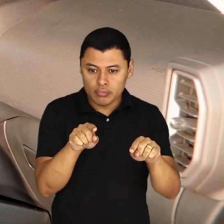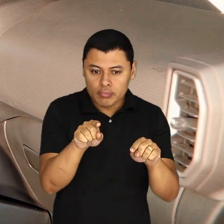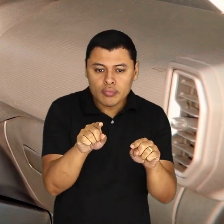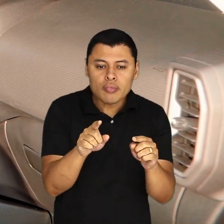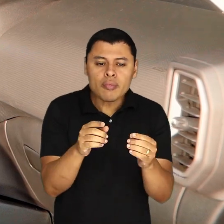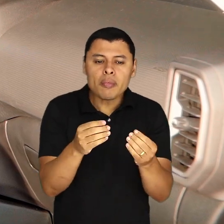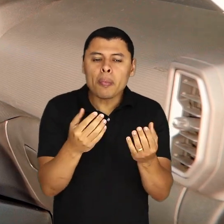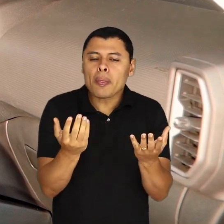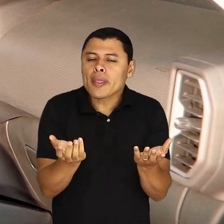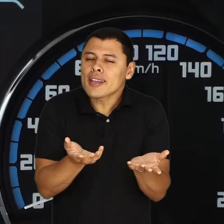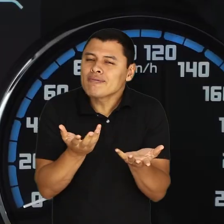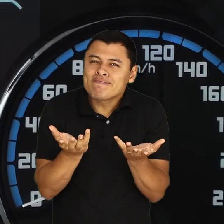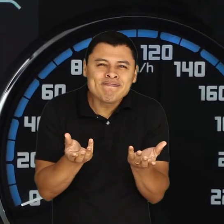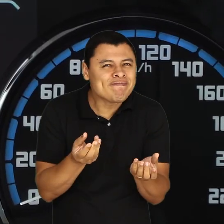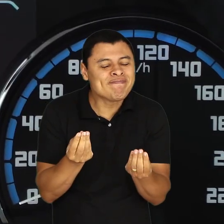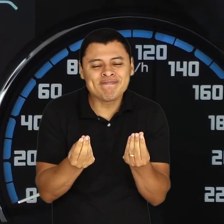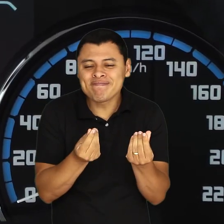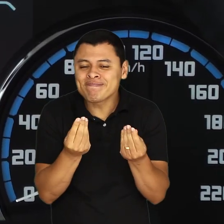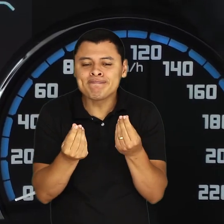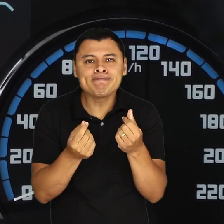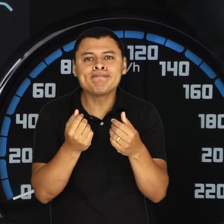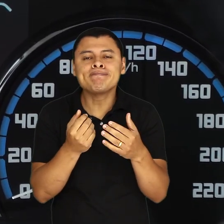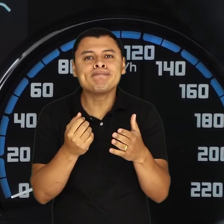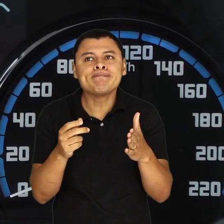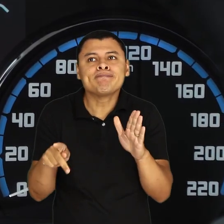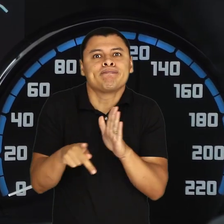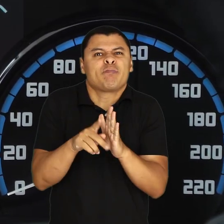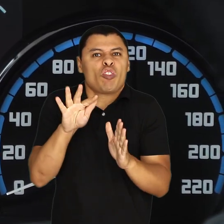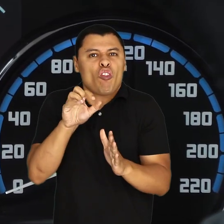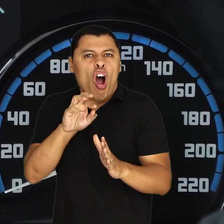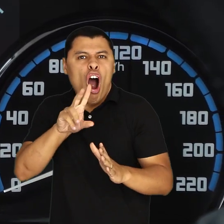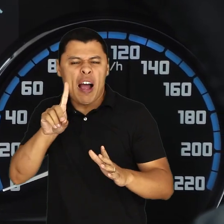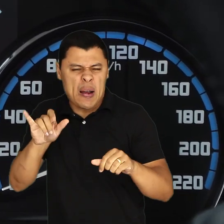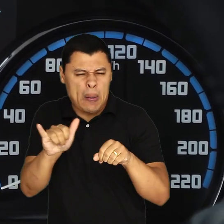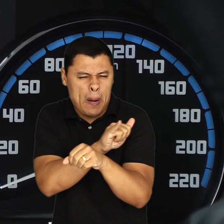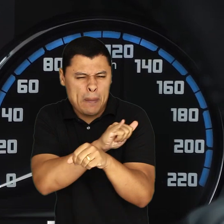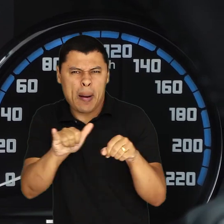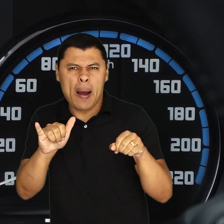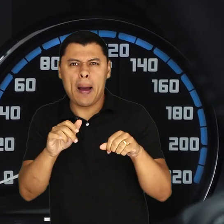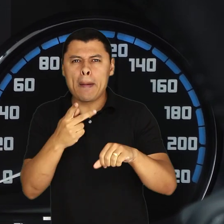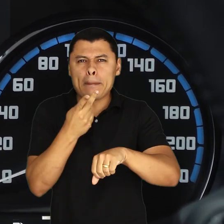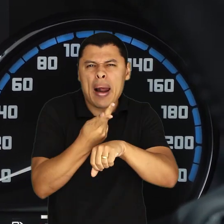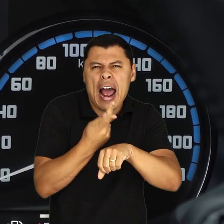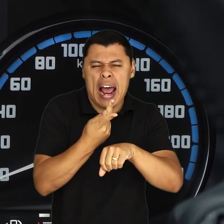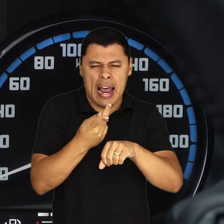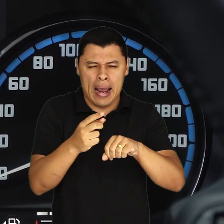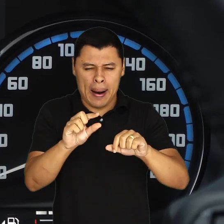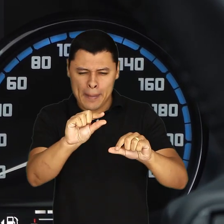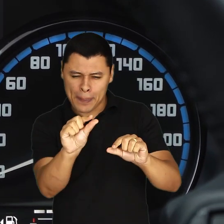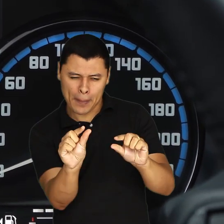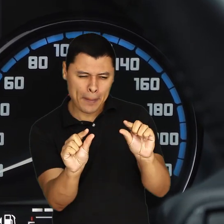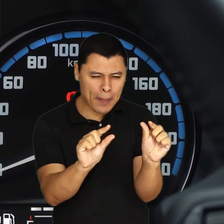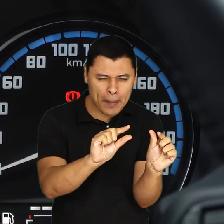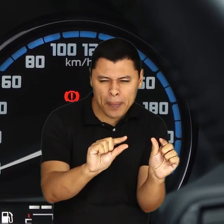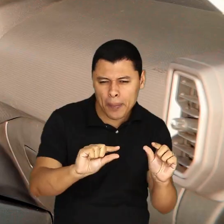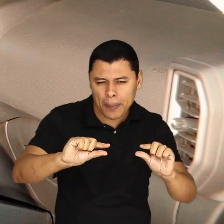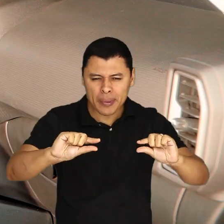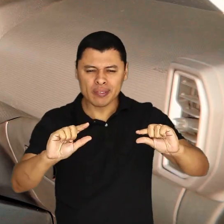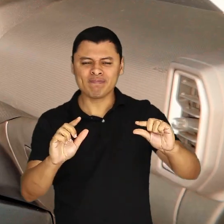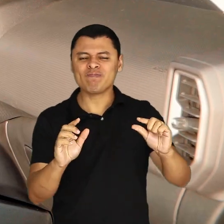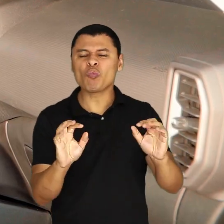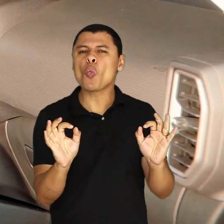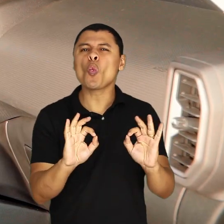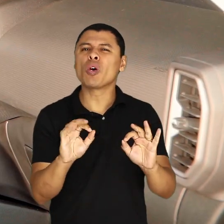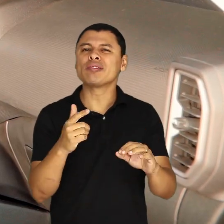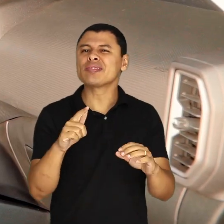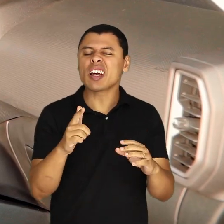ponteiros, acho que faltou um pouquinho de personalidade aqui no velocímetro e no contagiros, né? Tem um carinho, tem um